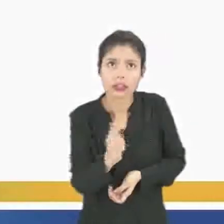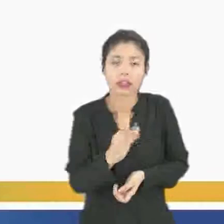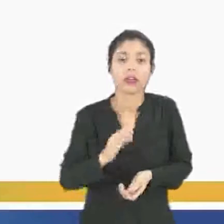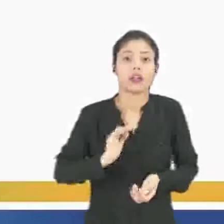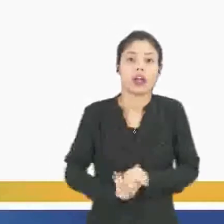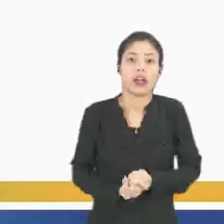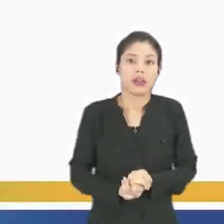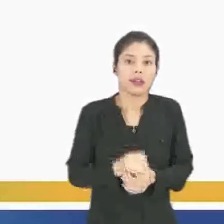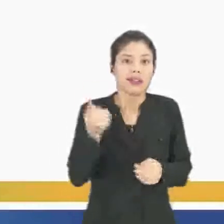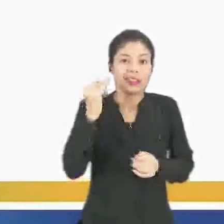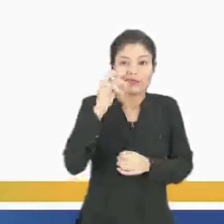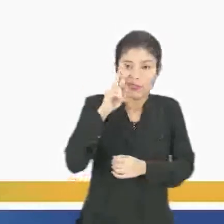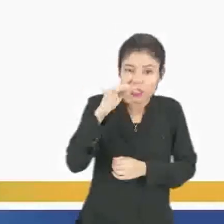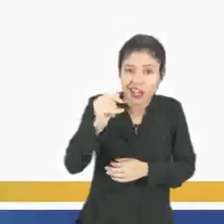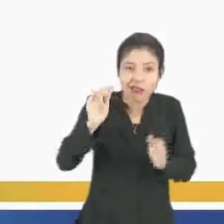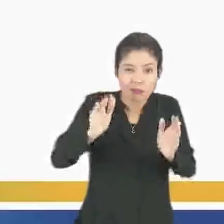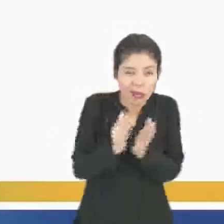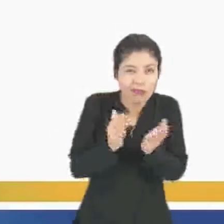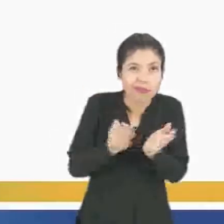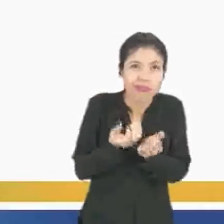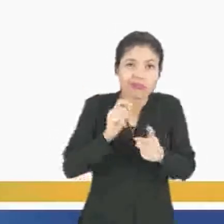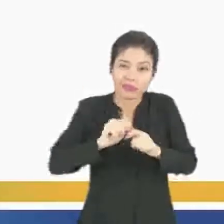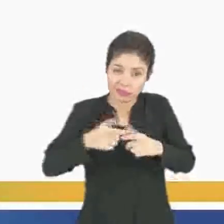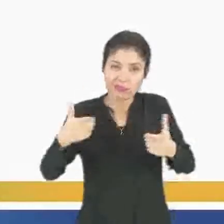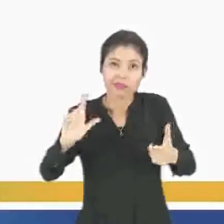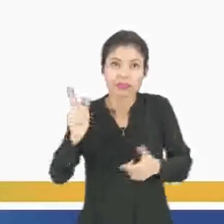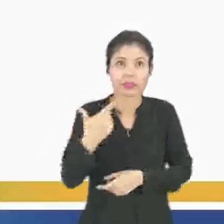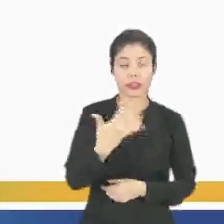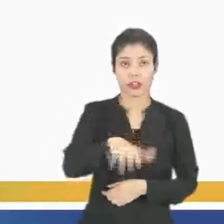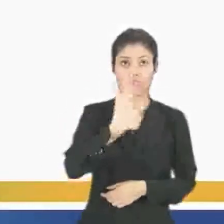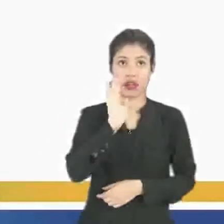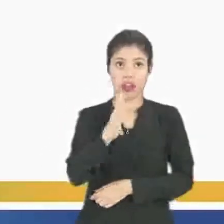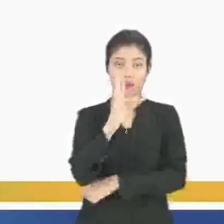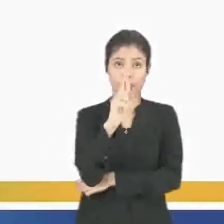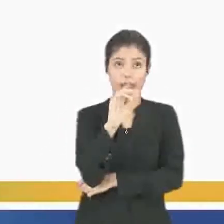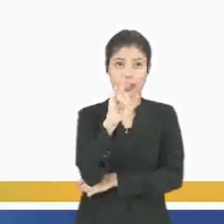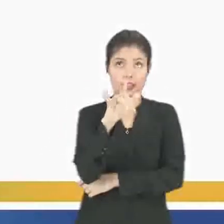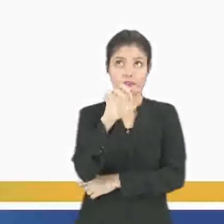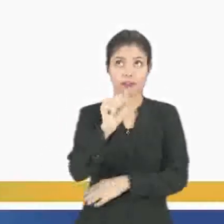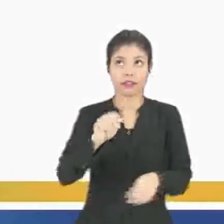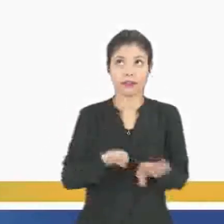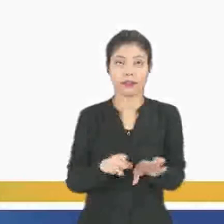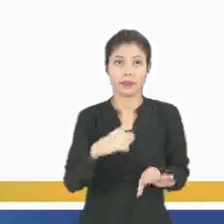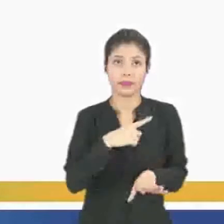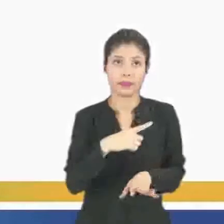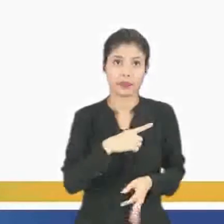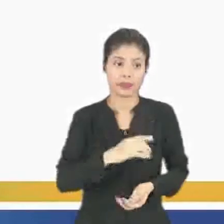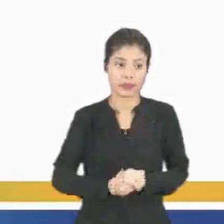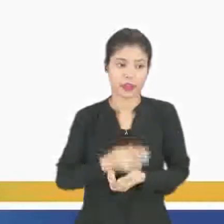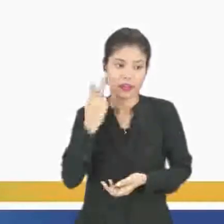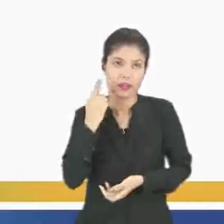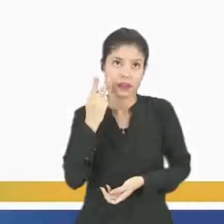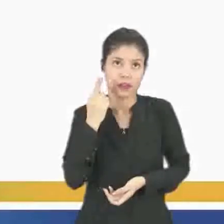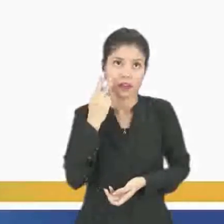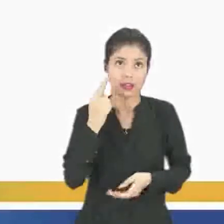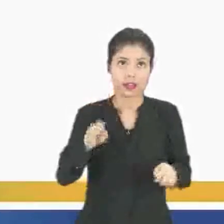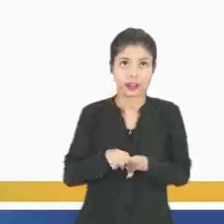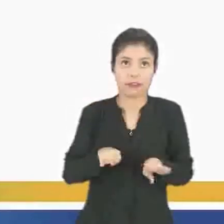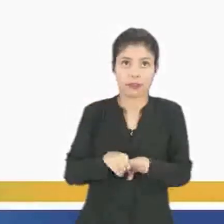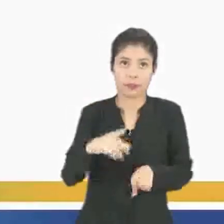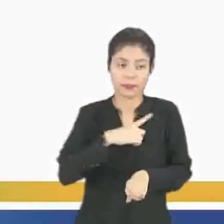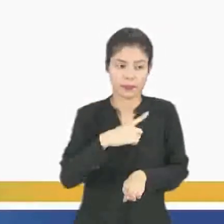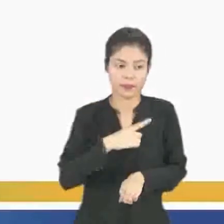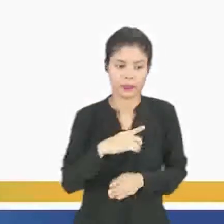bem mais precária do que em outros. Por exemplo, em Fortaleza, Porto Alegre, Recife, Salvador e São Paulo, como vocês